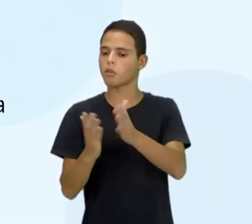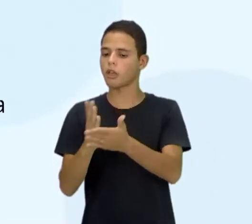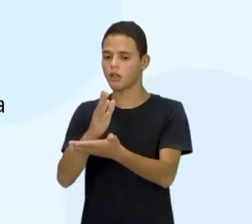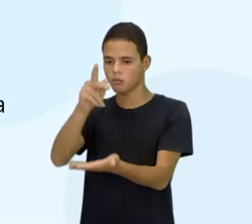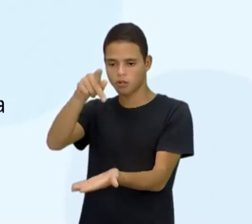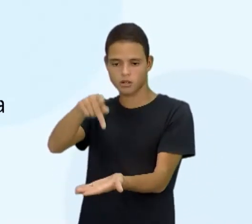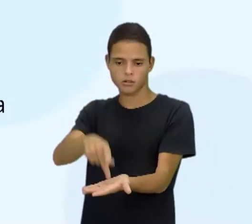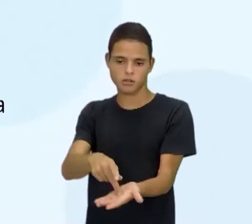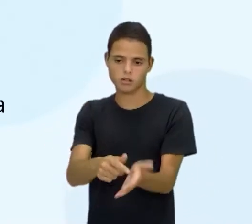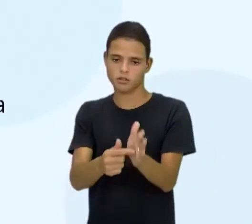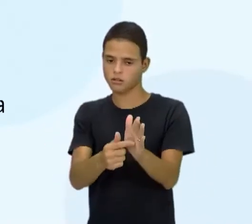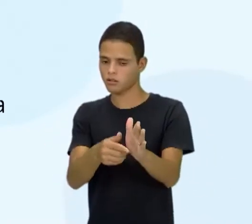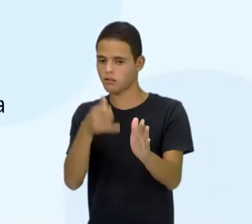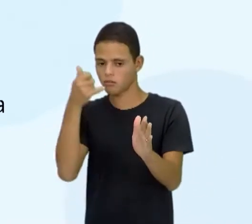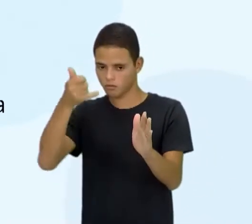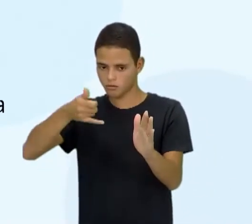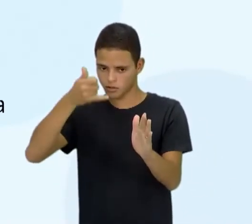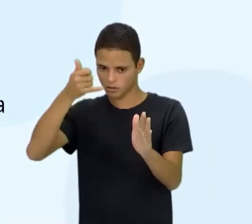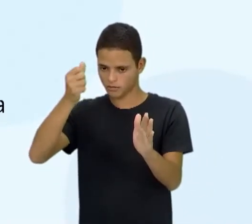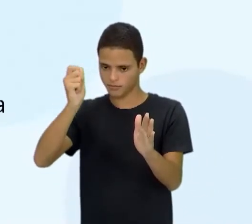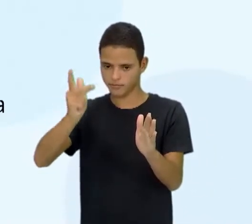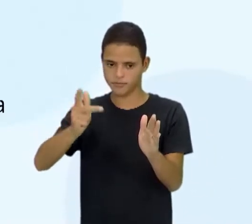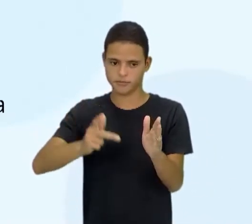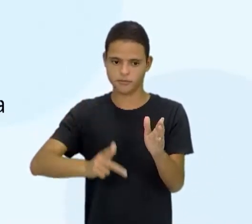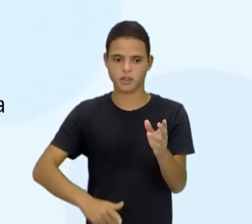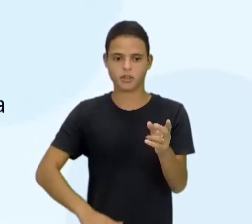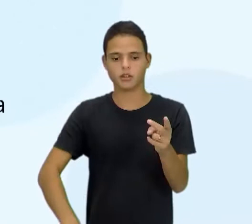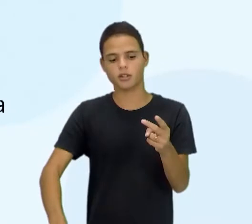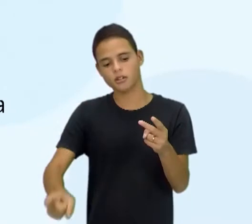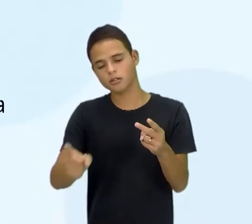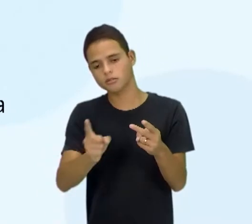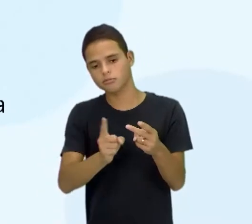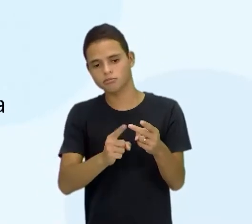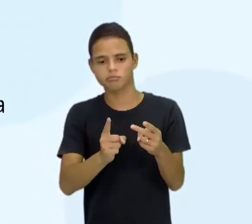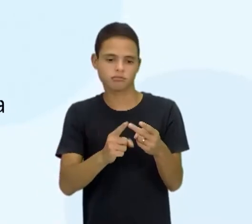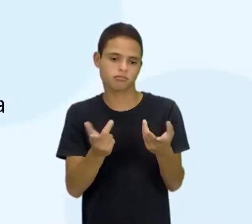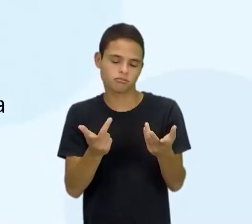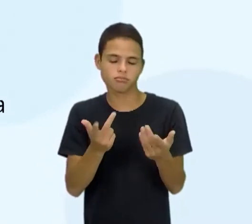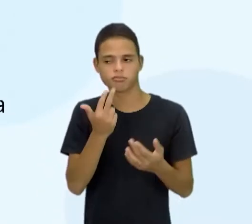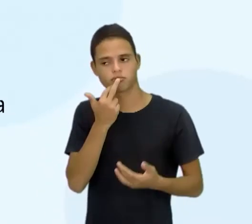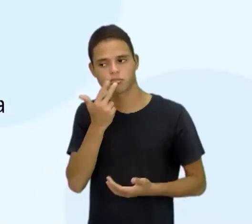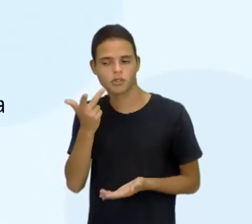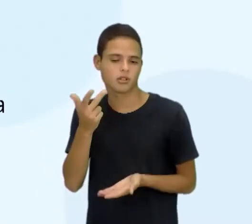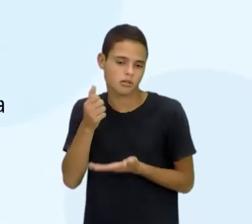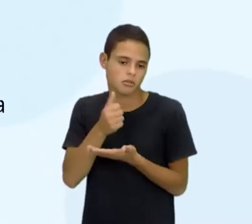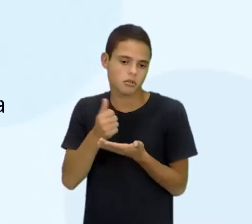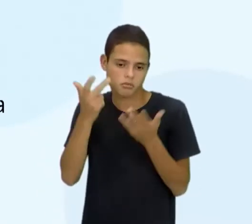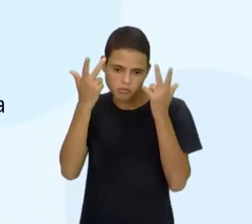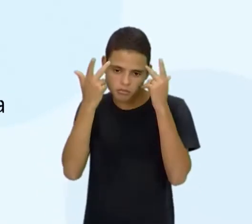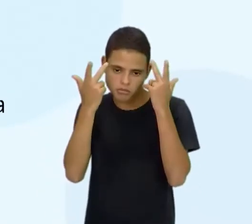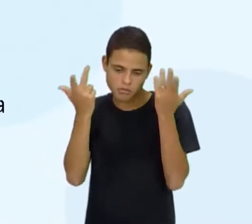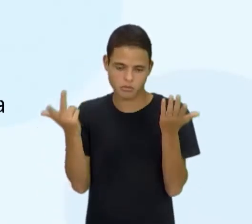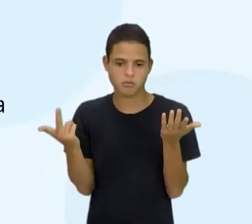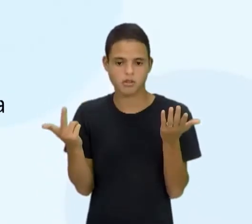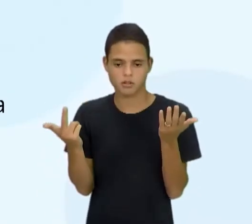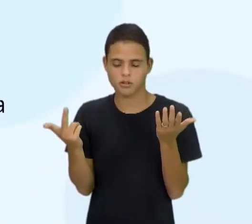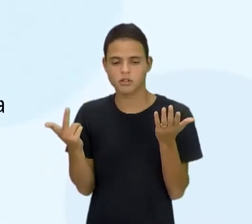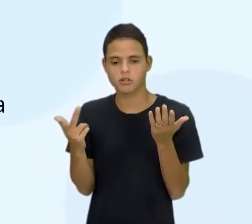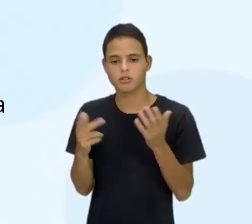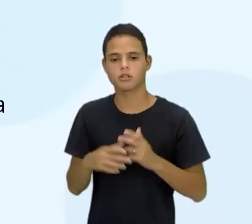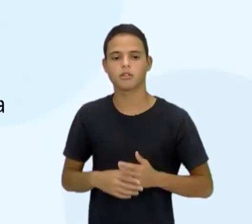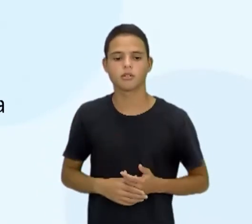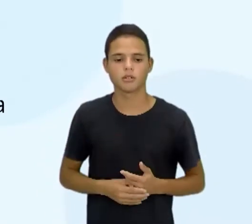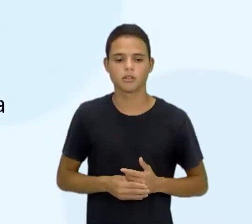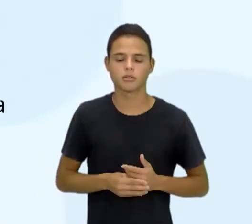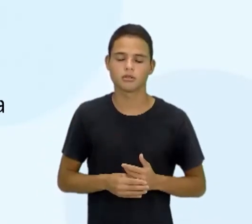fatos, apresenta dados, ok? O texto é numa linguagem padrão formal da língua, é o que prevalece.